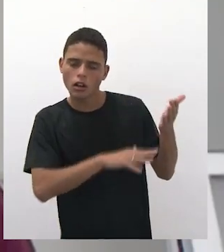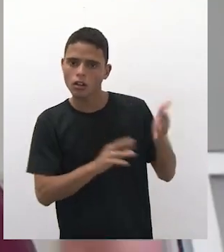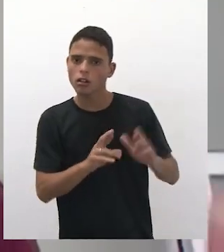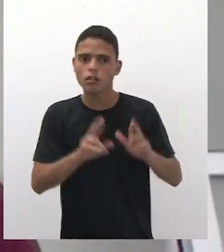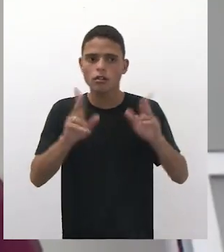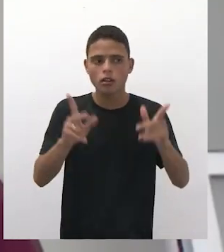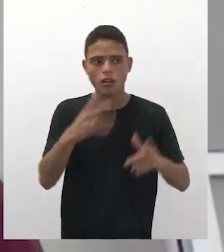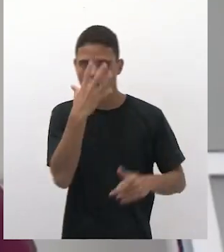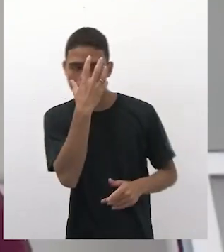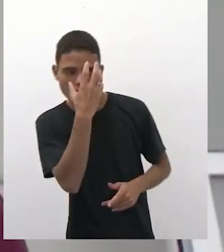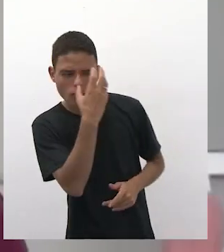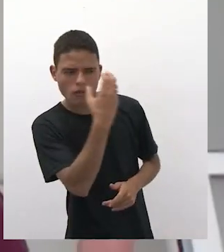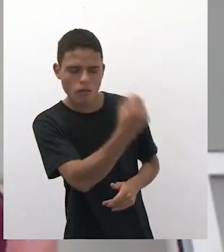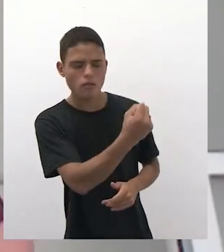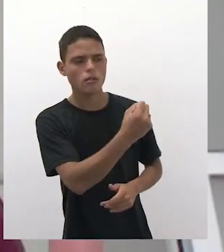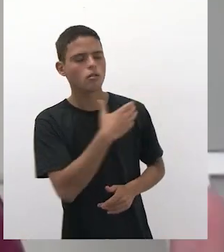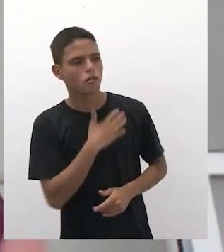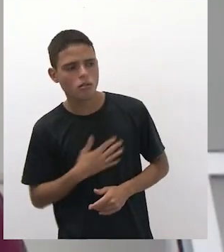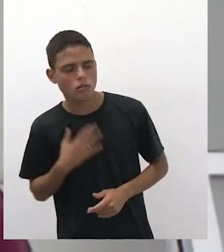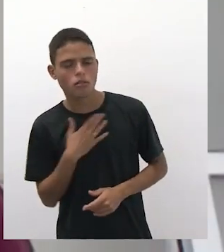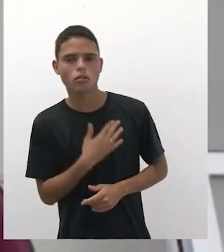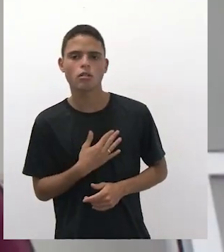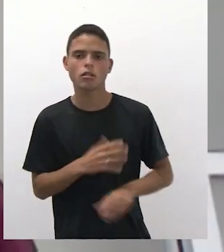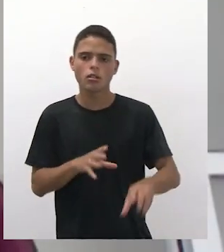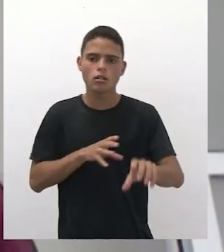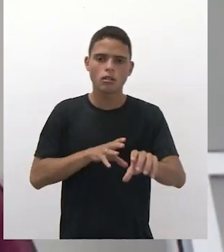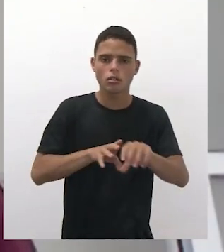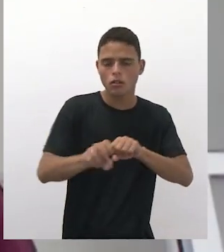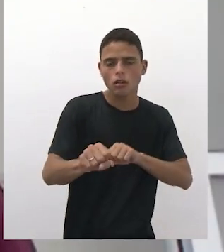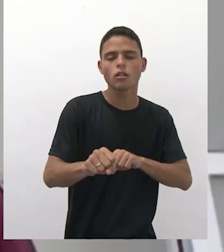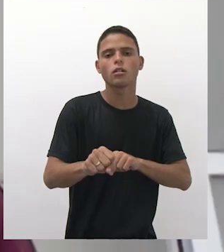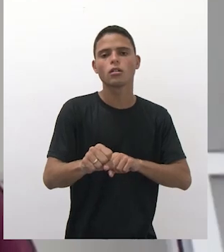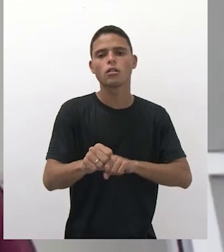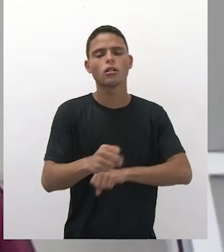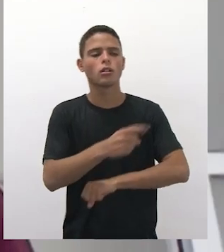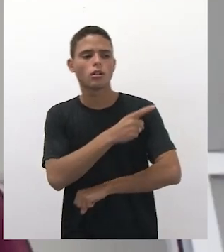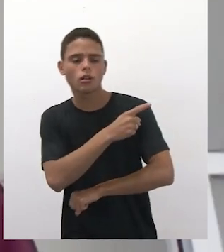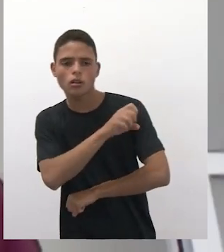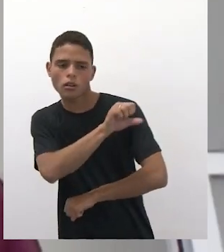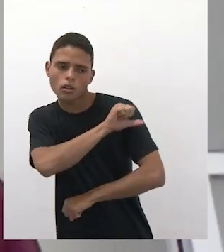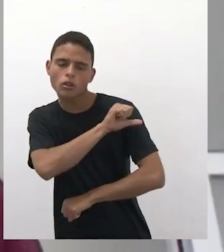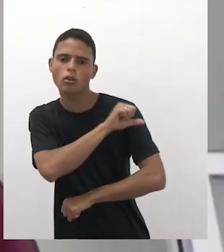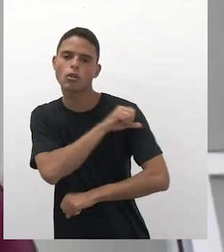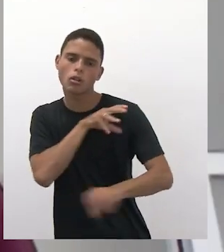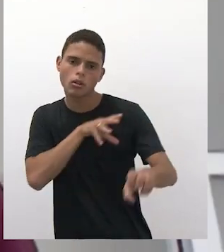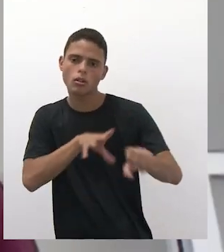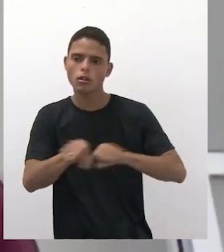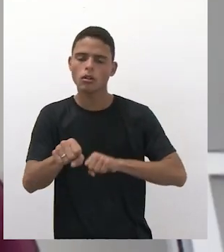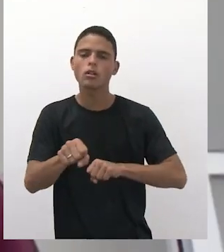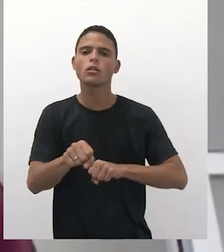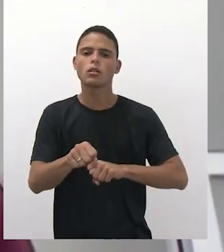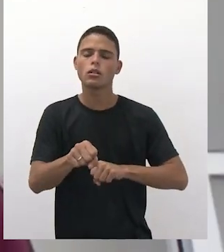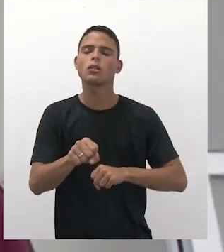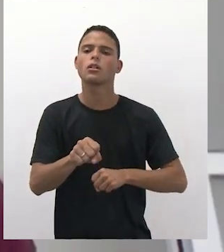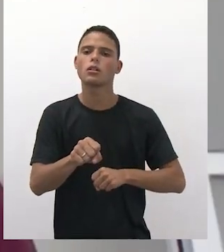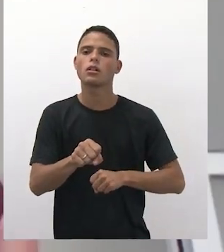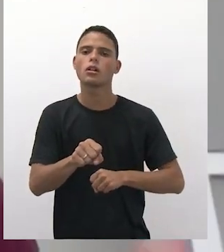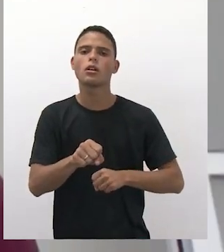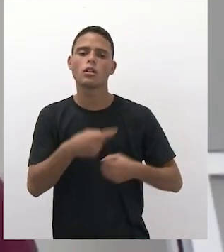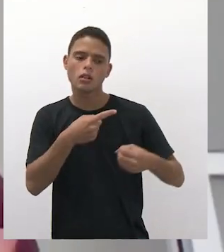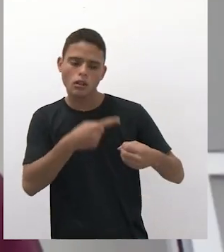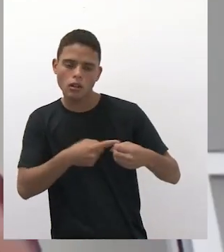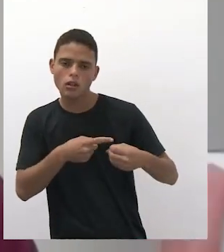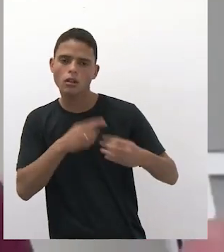Eu tive uma formação de primário e ginásio, e escola estadual também, mas aprendi